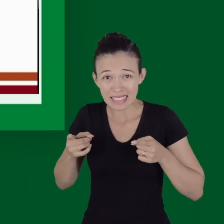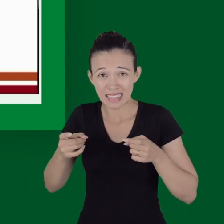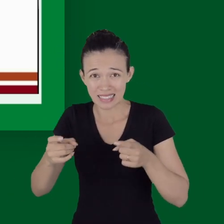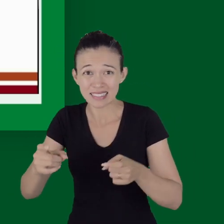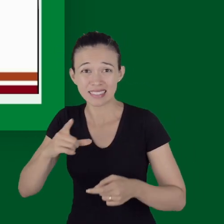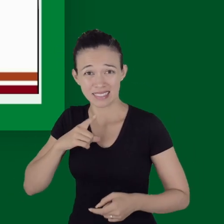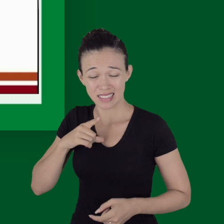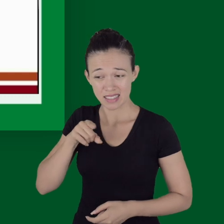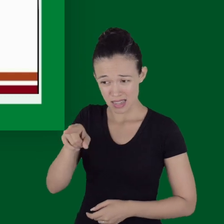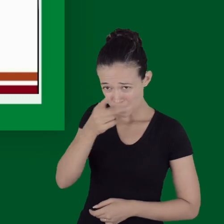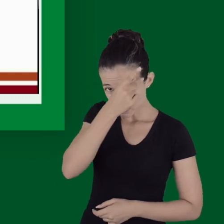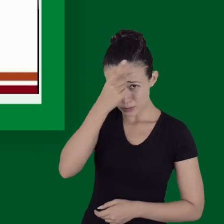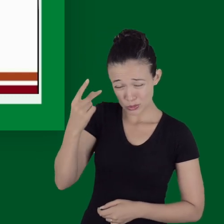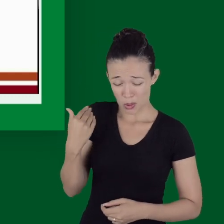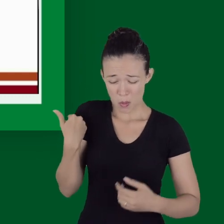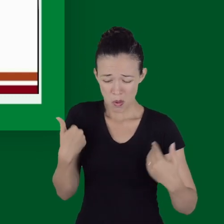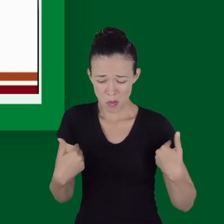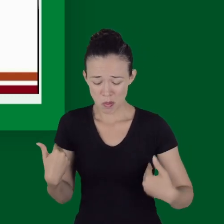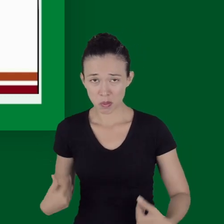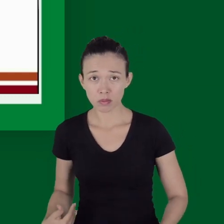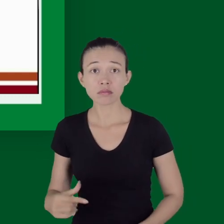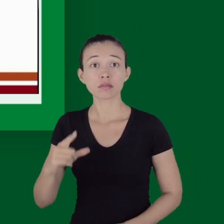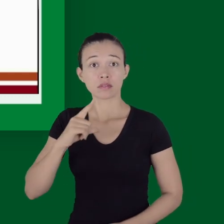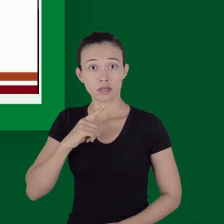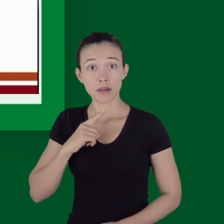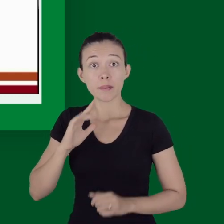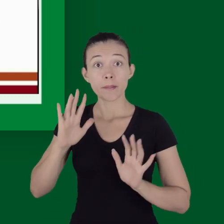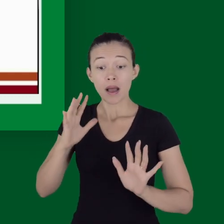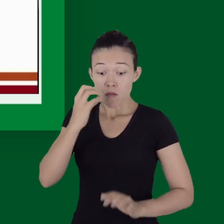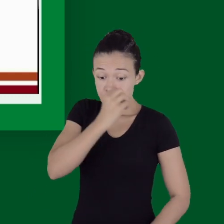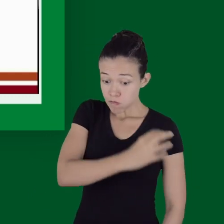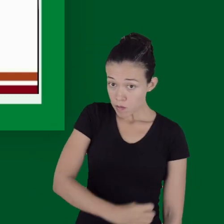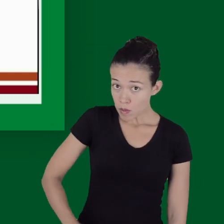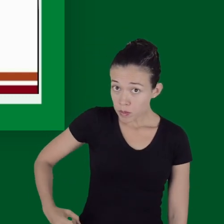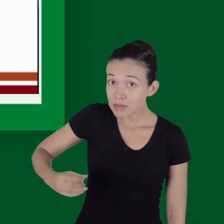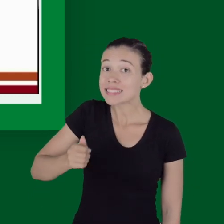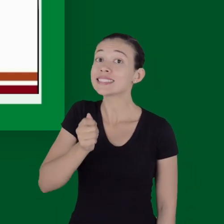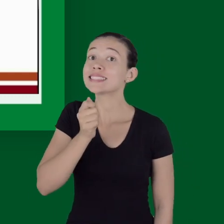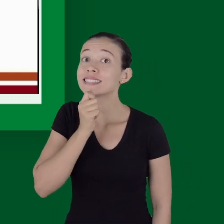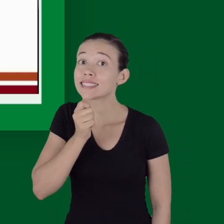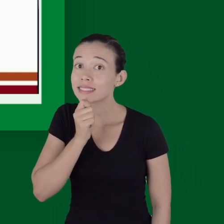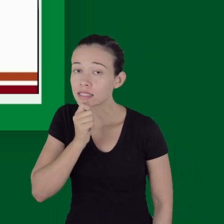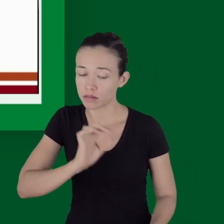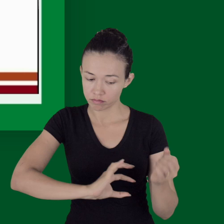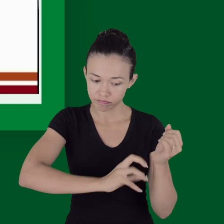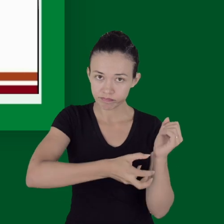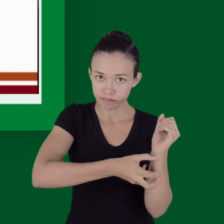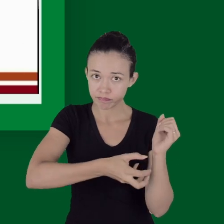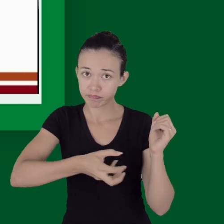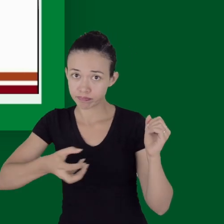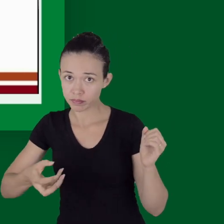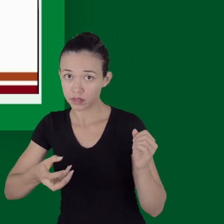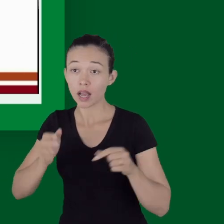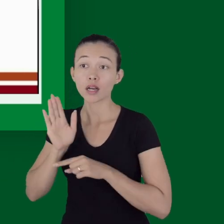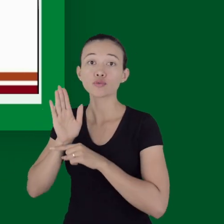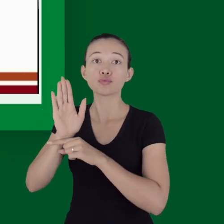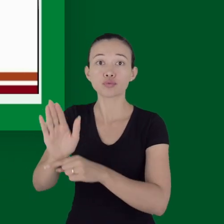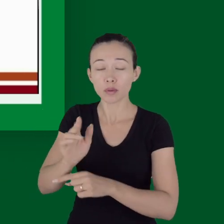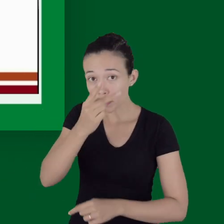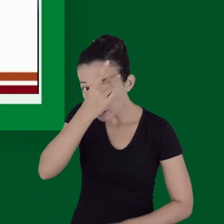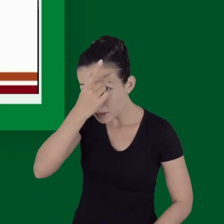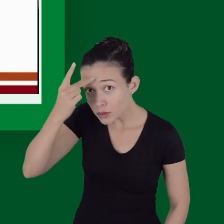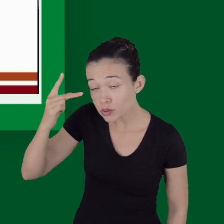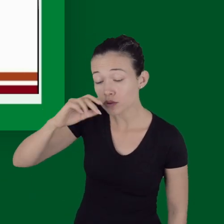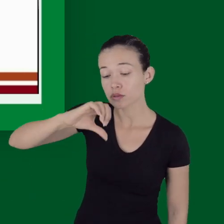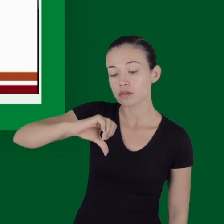entrar em choque descompensado Então essa intervenção estor Kate mais precoce eh nesses pacientes 96% sobreviveram